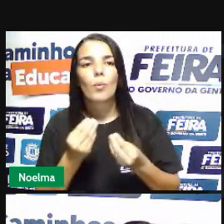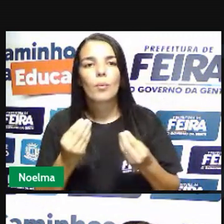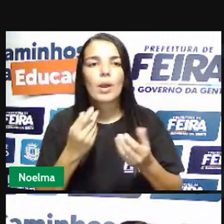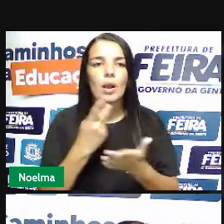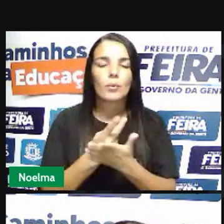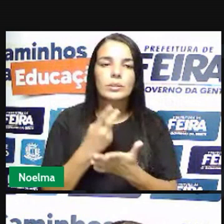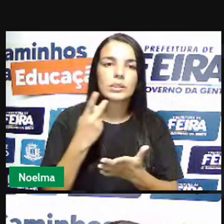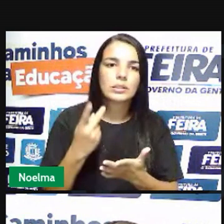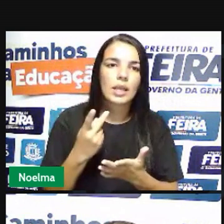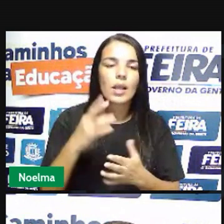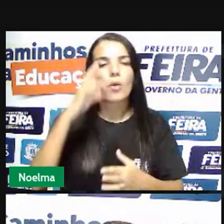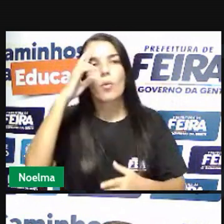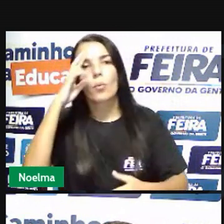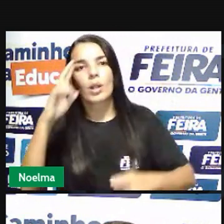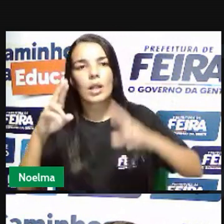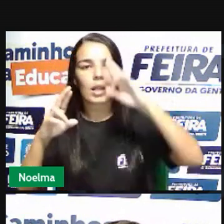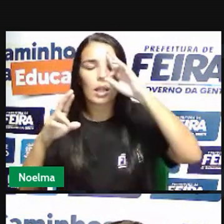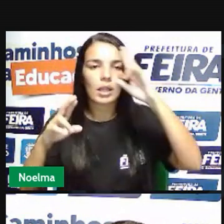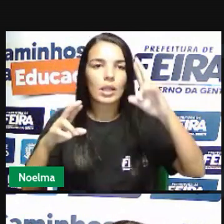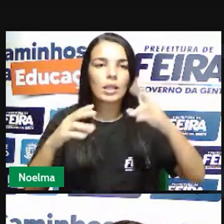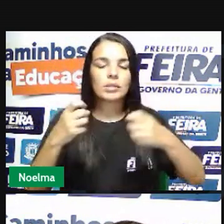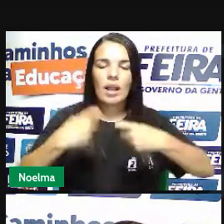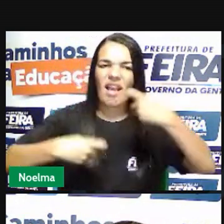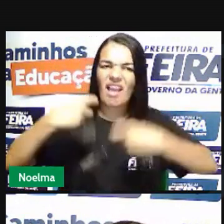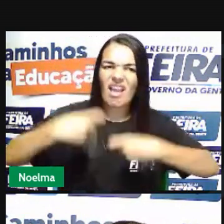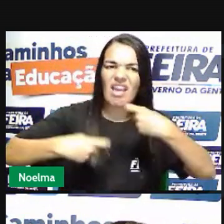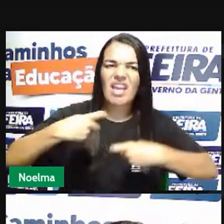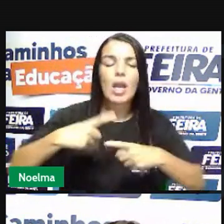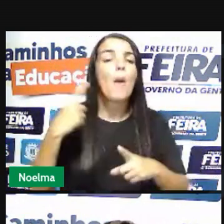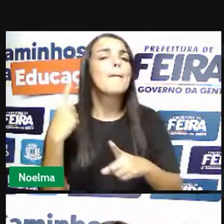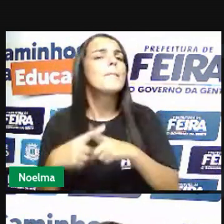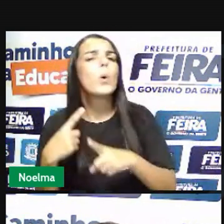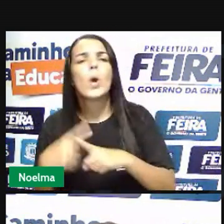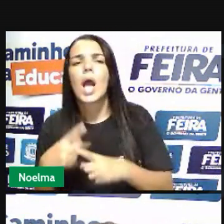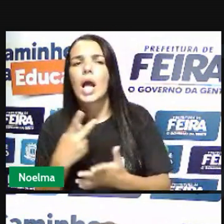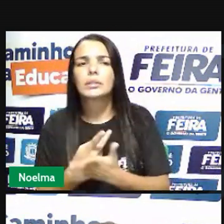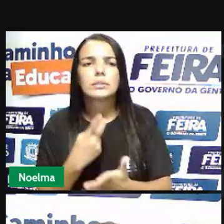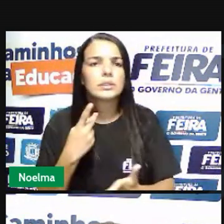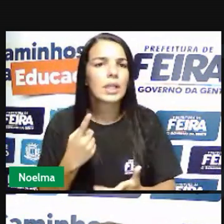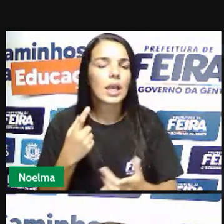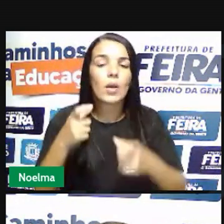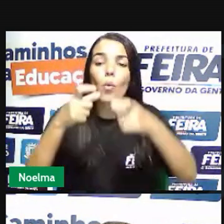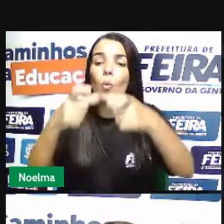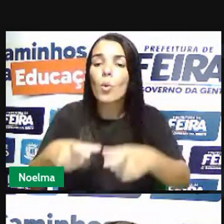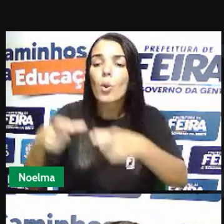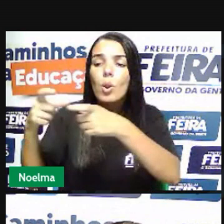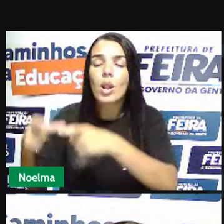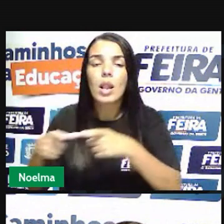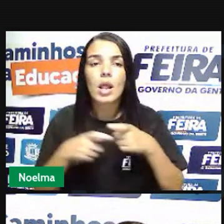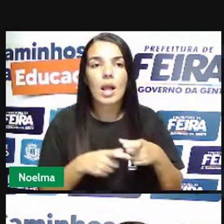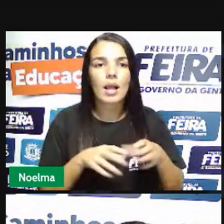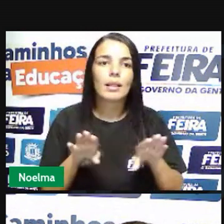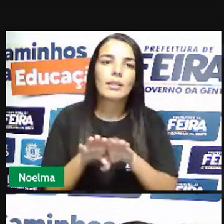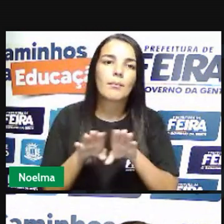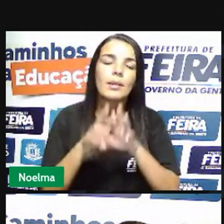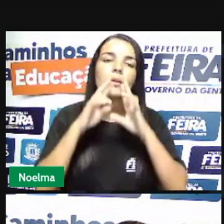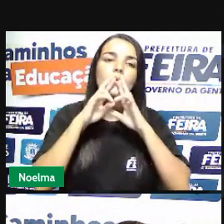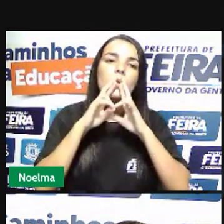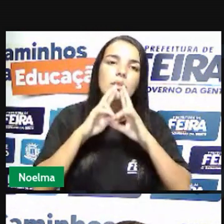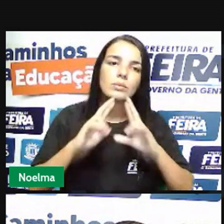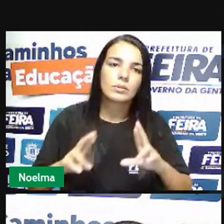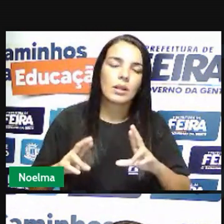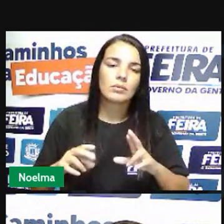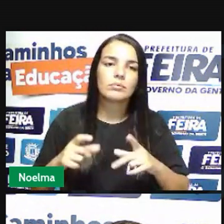os líderes ali da revolta, o motivo da revolta, onde aconteceu essa revolta e o resultado